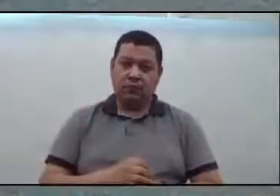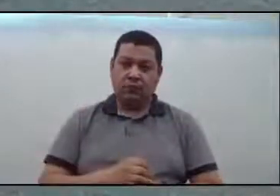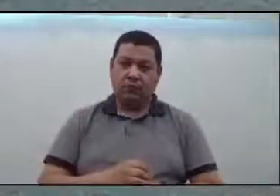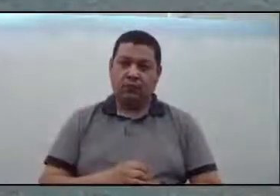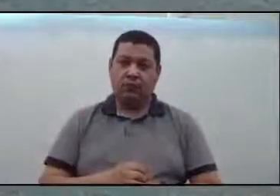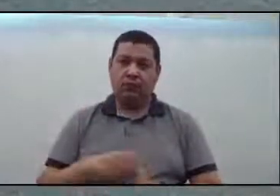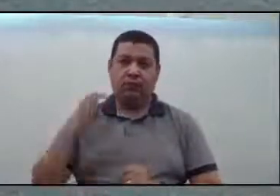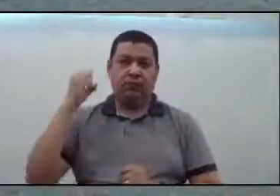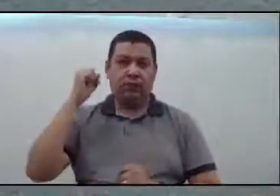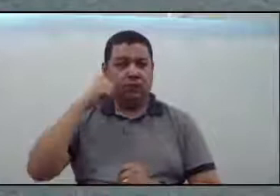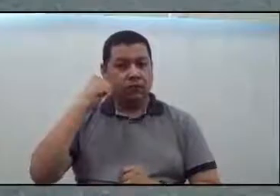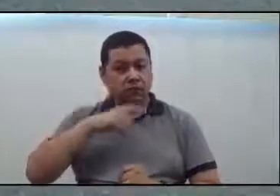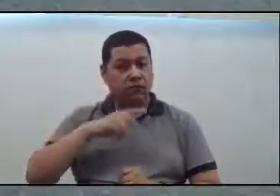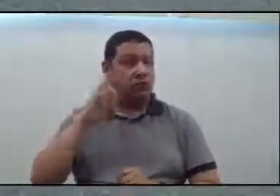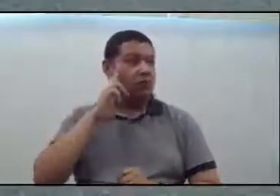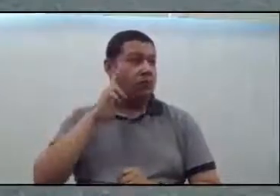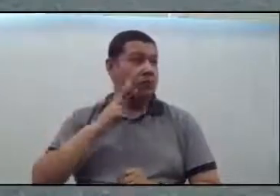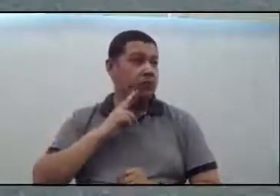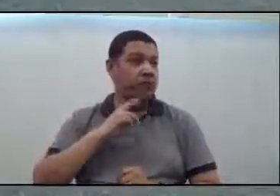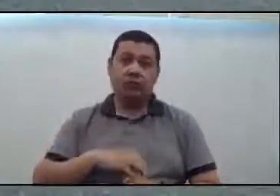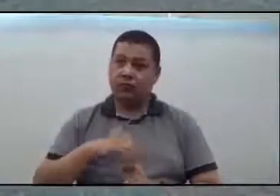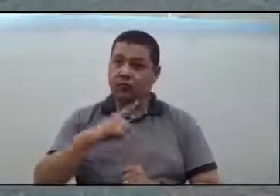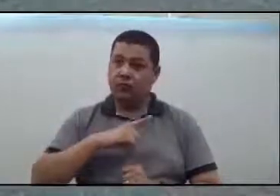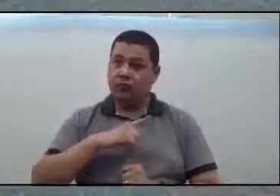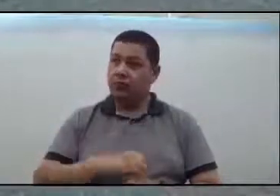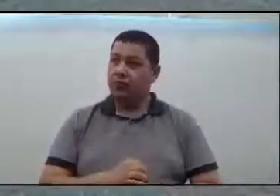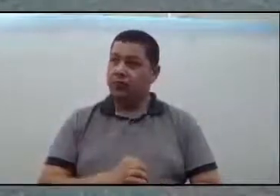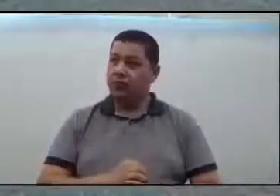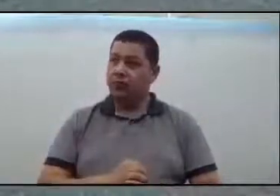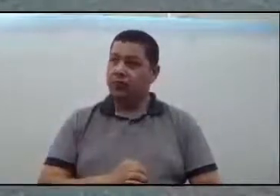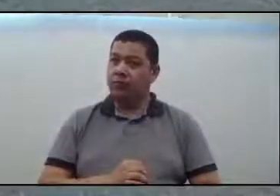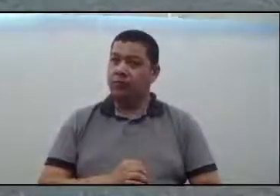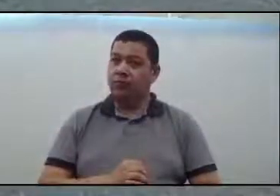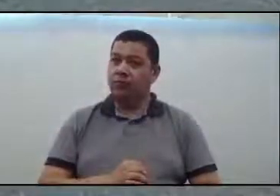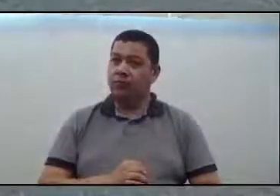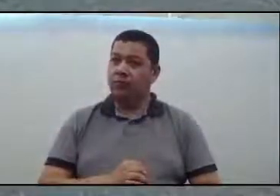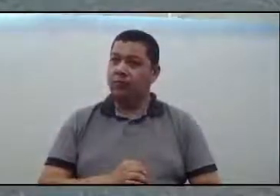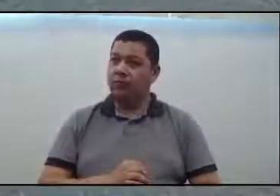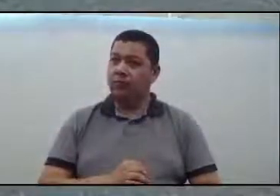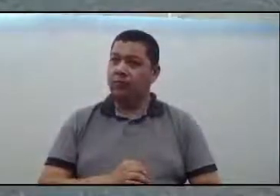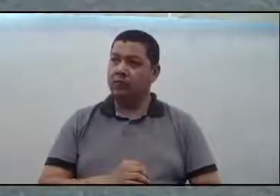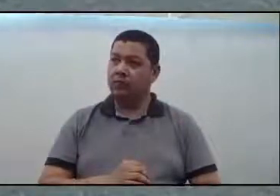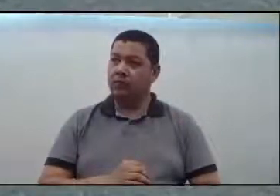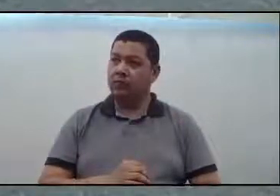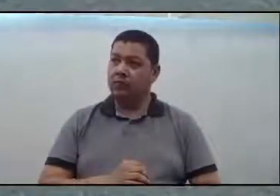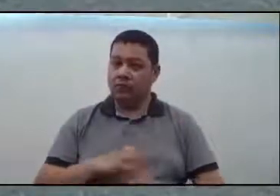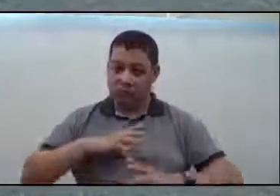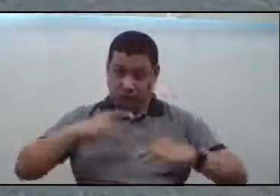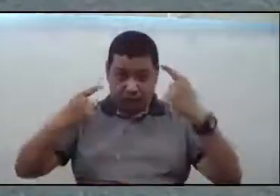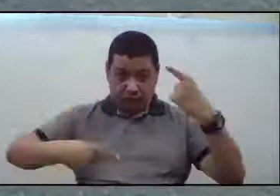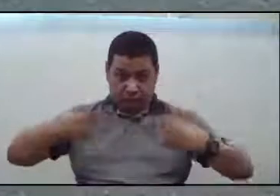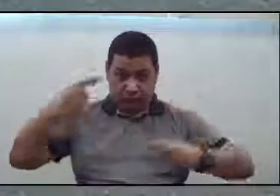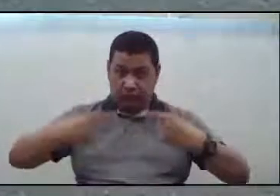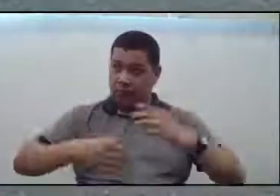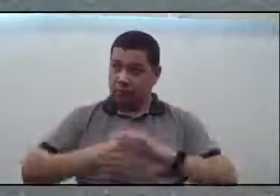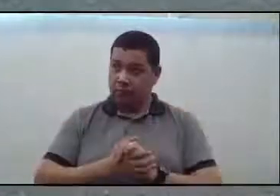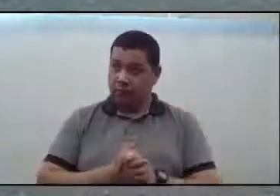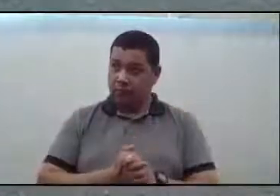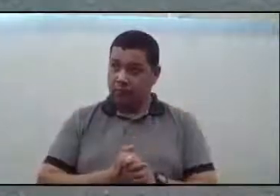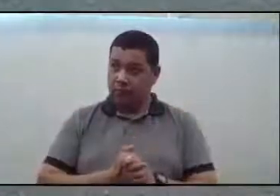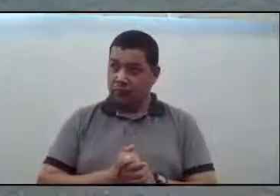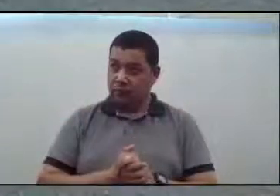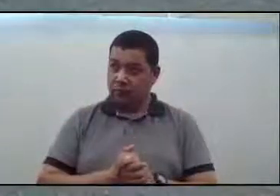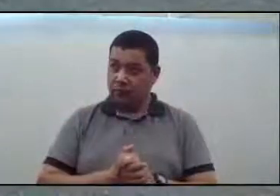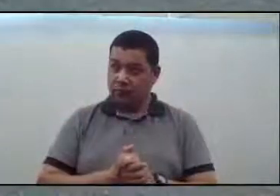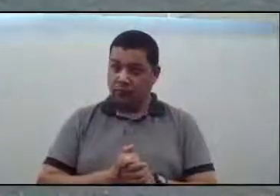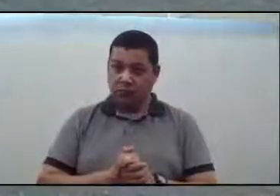de Rondônia, onde eu vejo um abuso muito grande da parte da Polícia Federal, da parte do